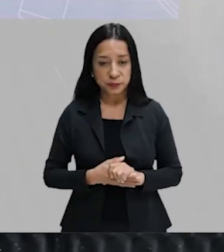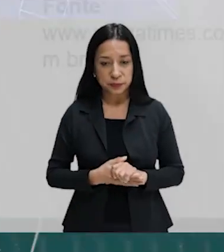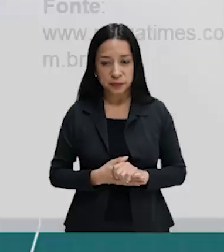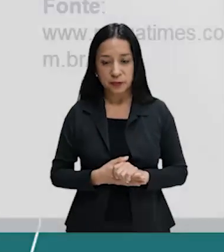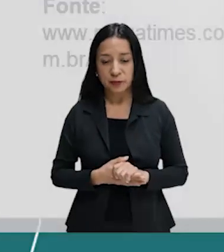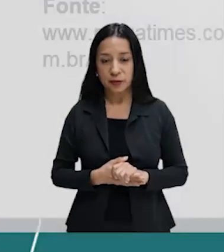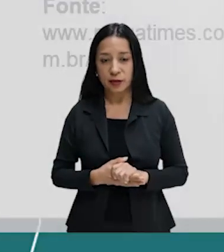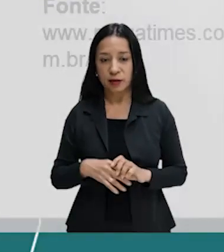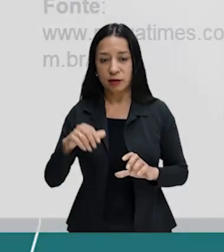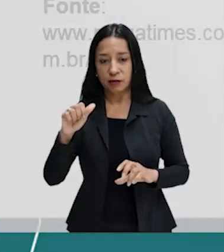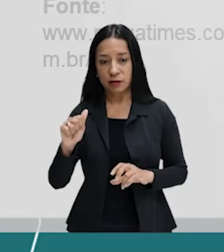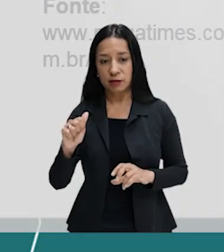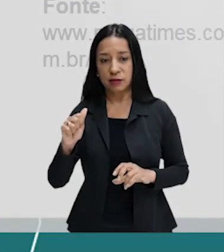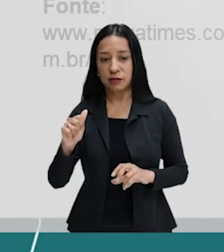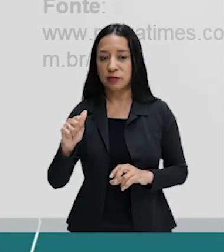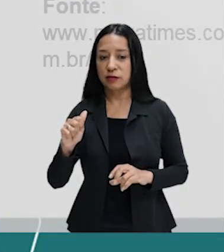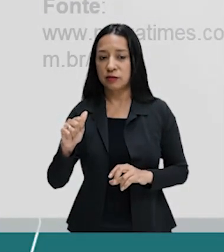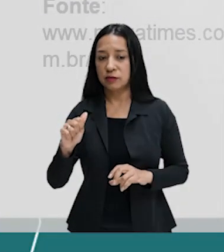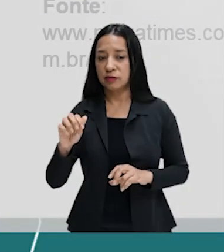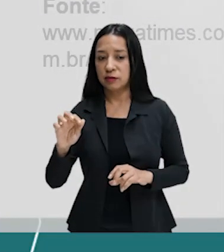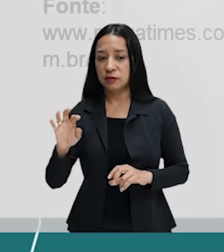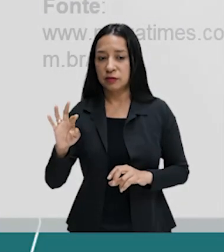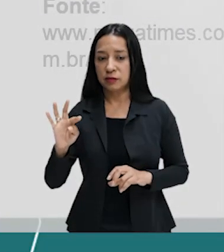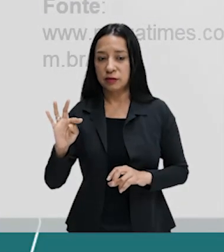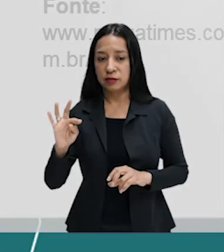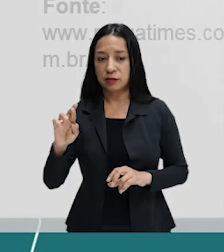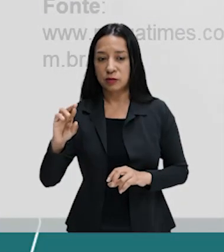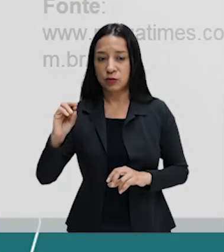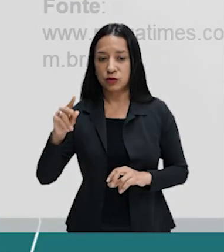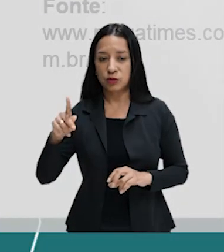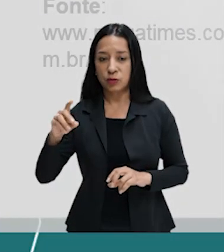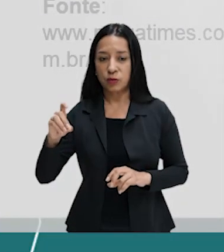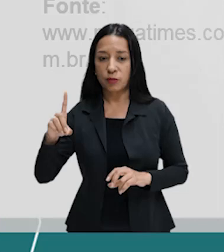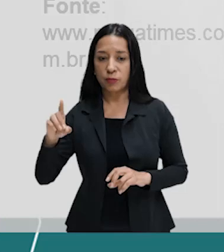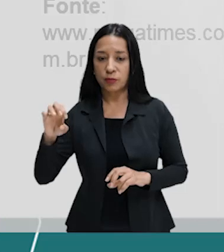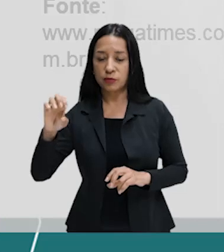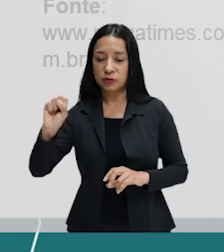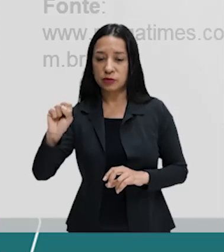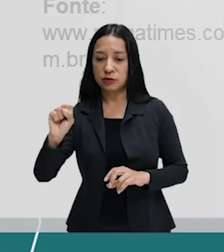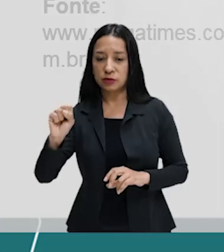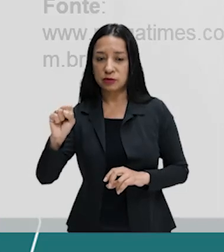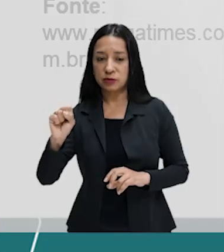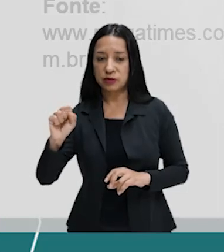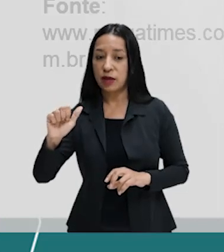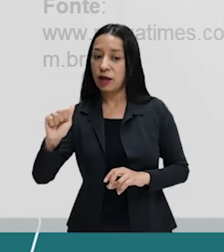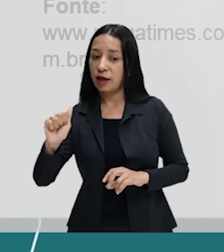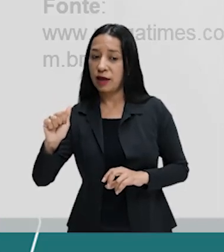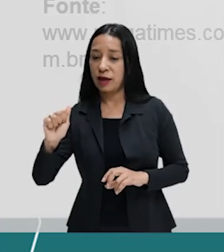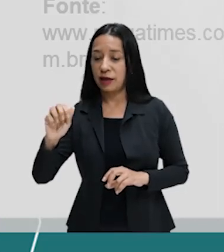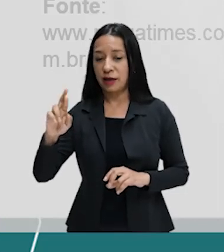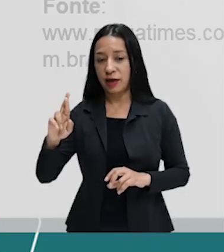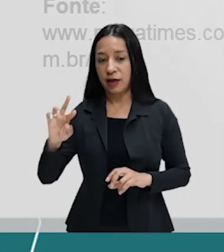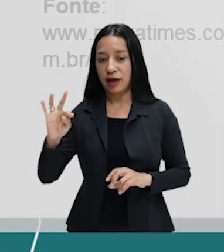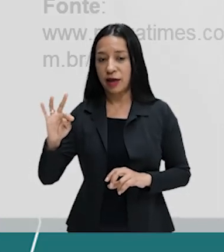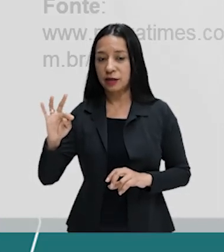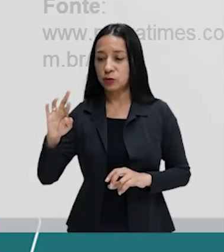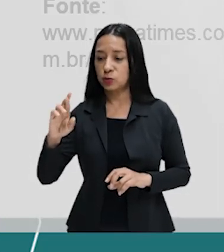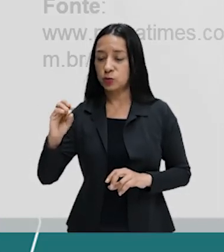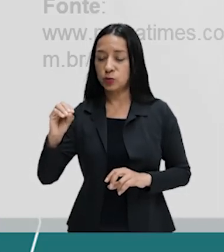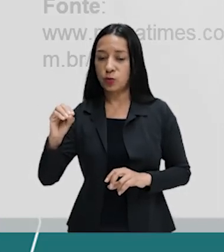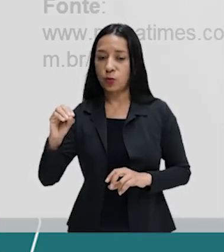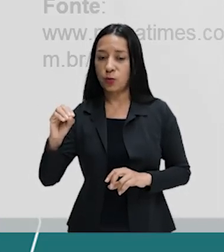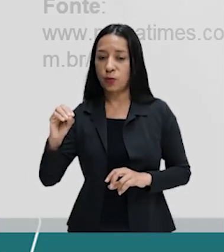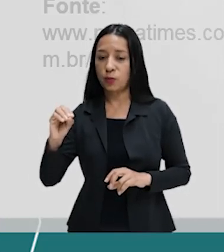Artrópodes. Artrópodes são animais que têm pés articulados. O termo artro vem de articulação.